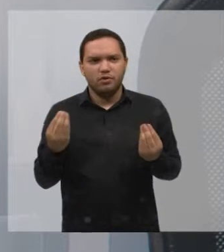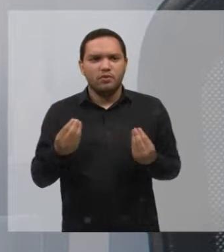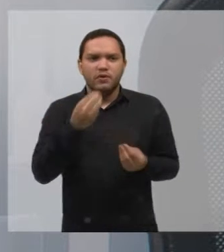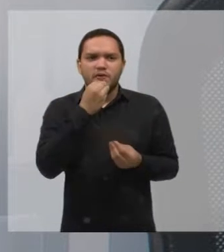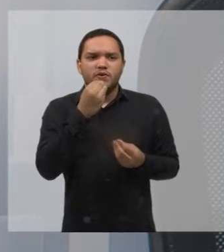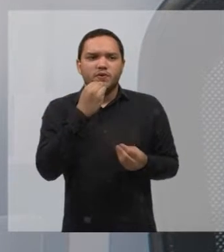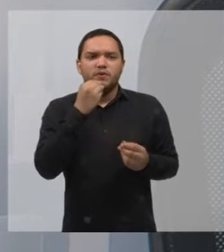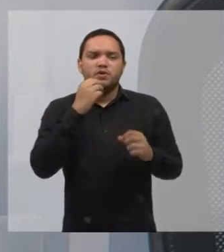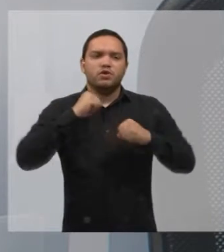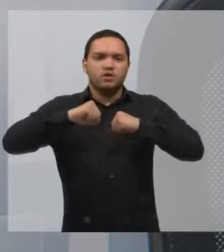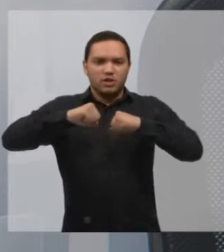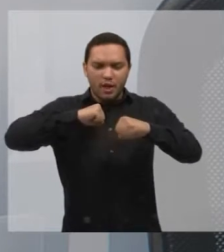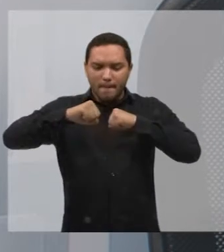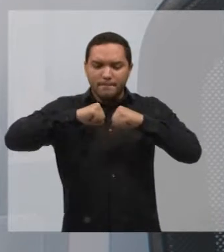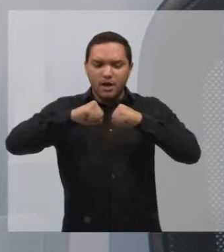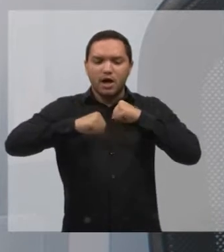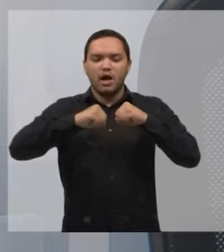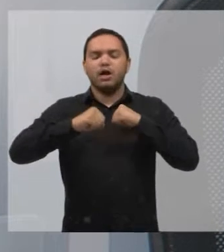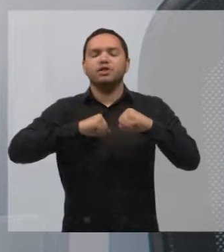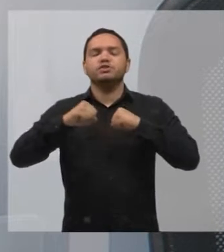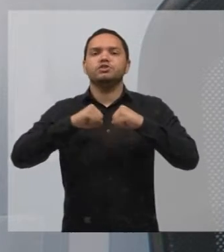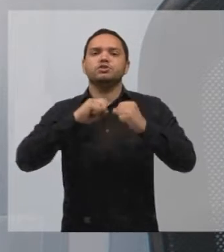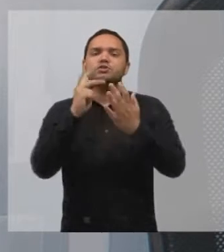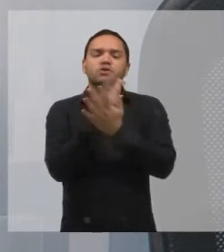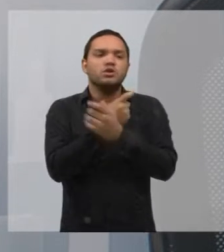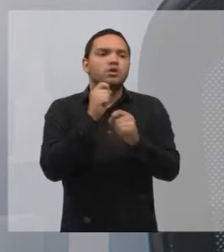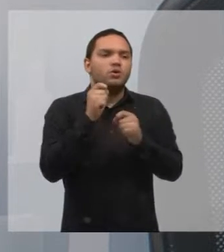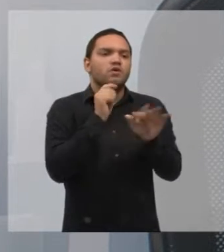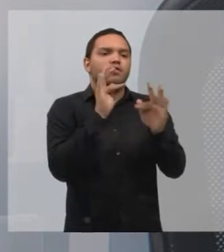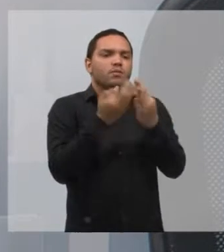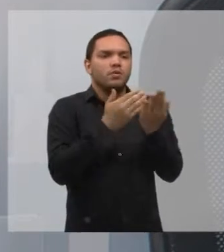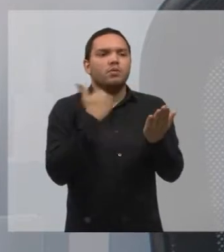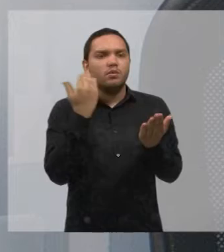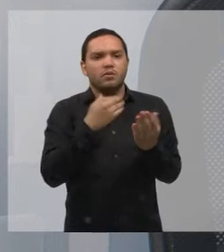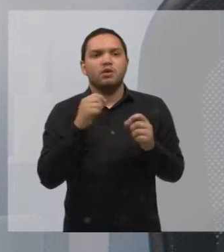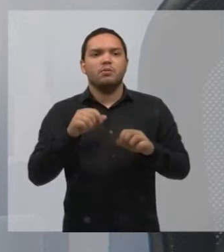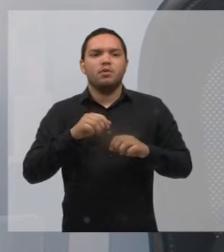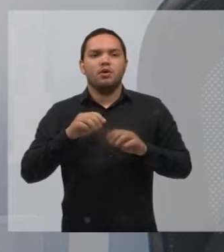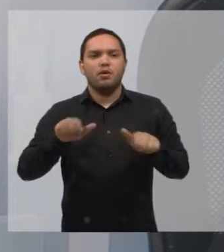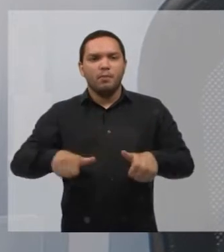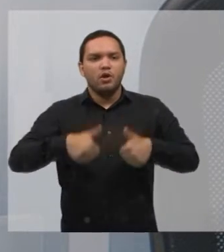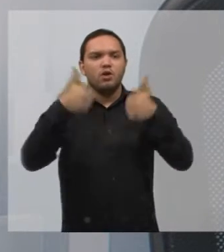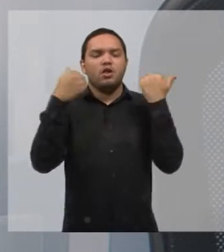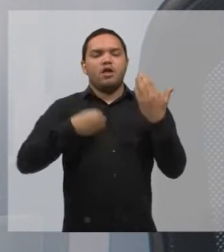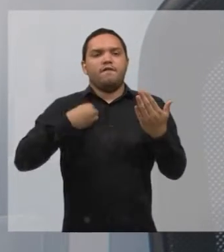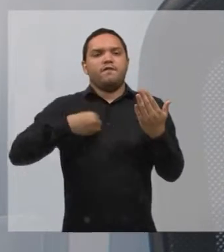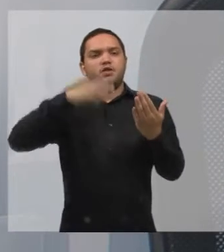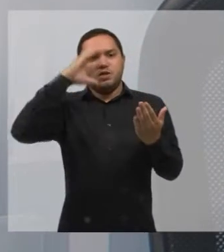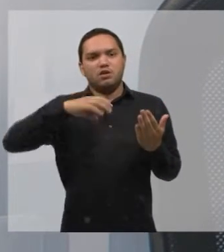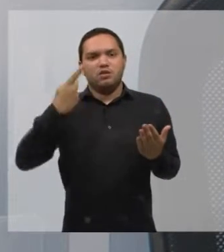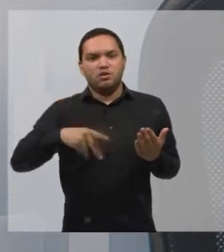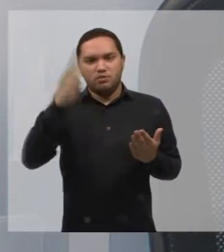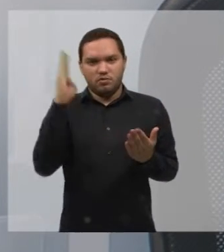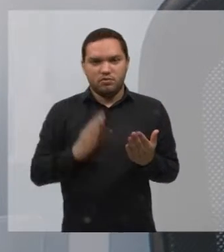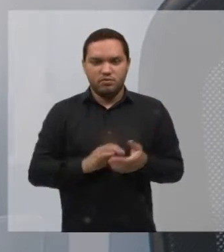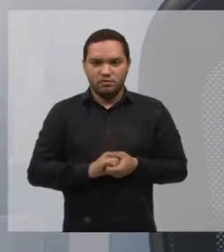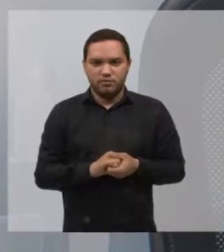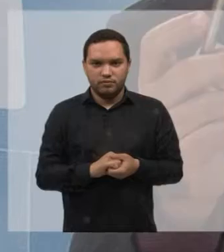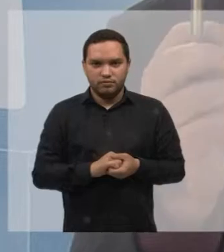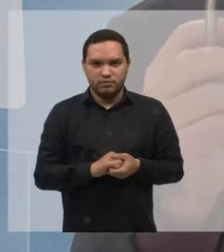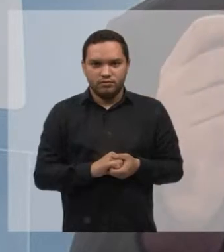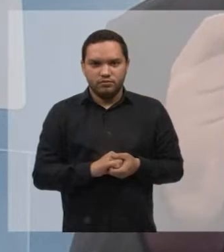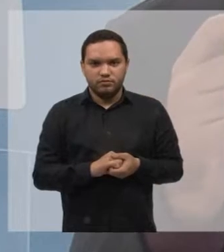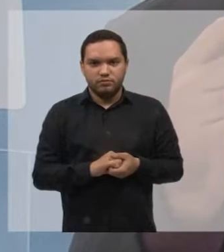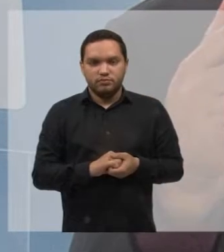debate sobre as causas nobres e necessárias para melhorar a vida do cidadão brasileiro. E quando eu voltar, eu vou continuar com